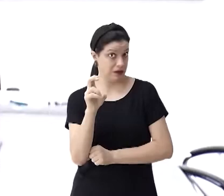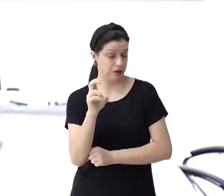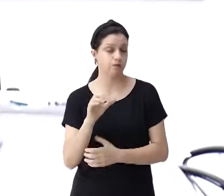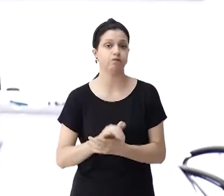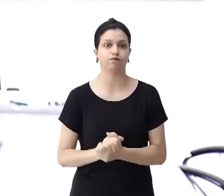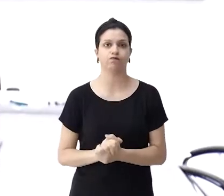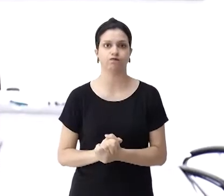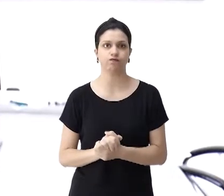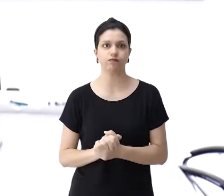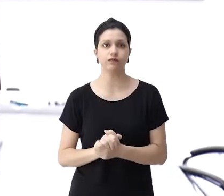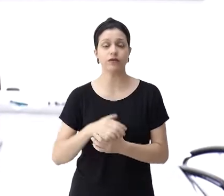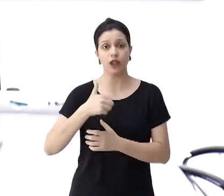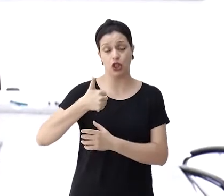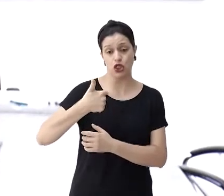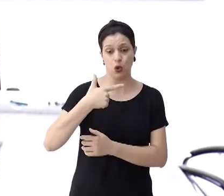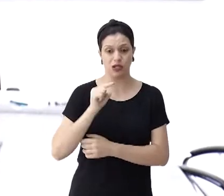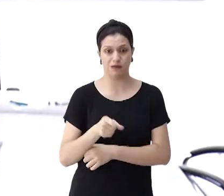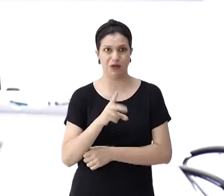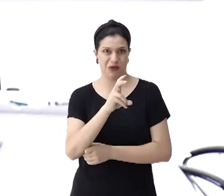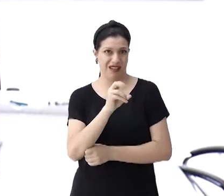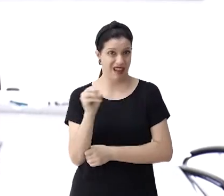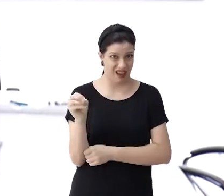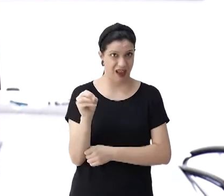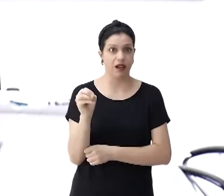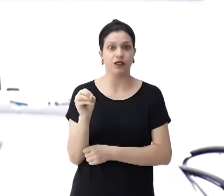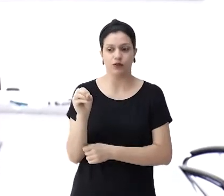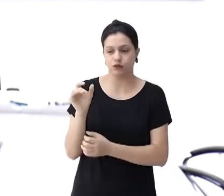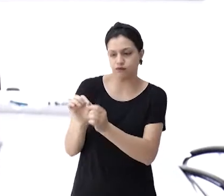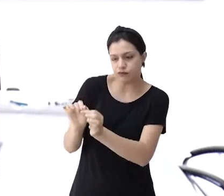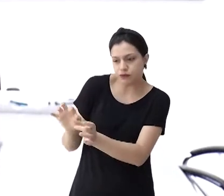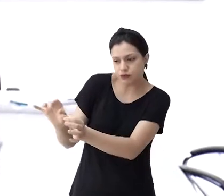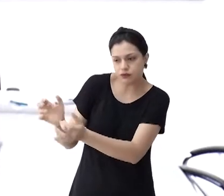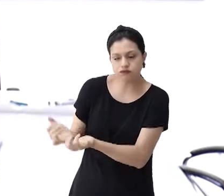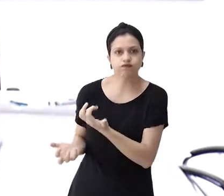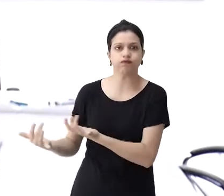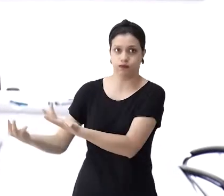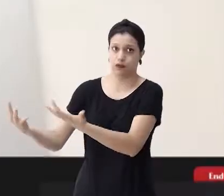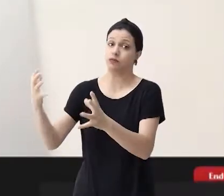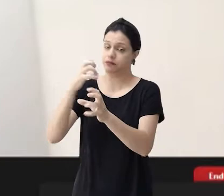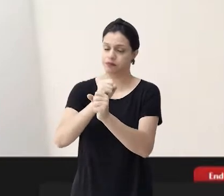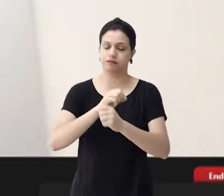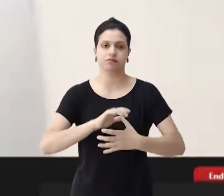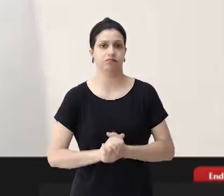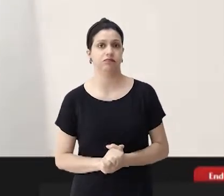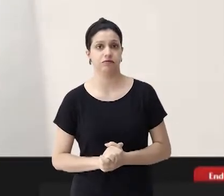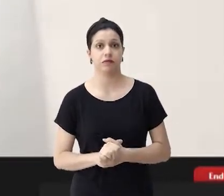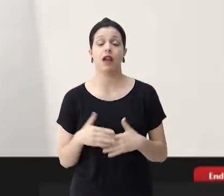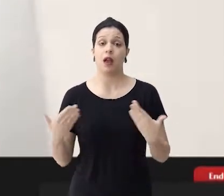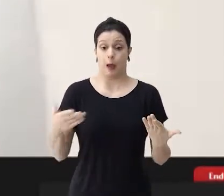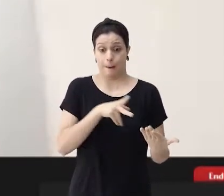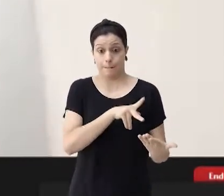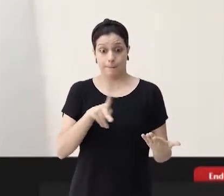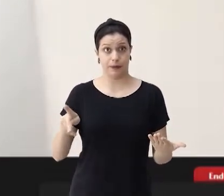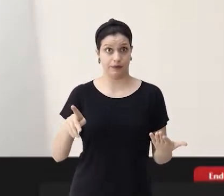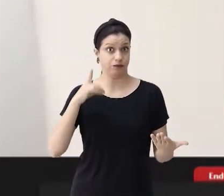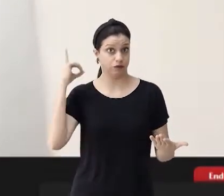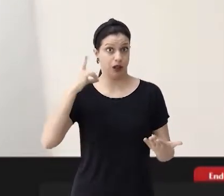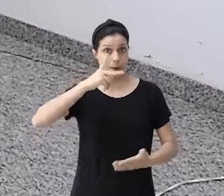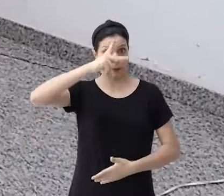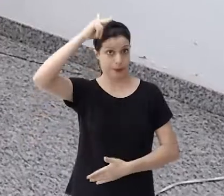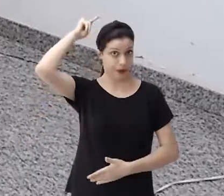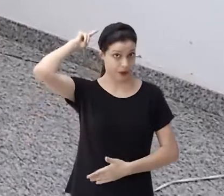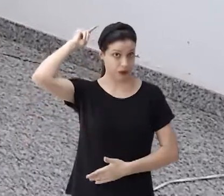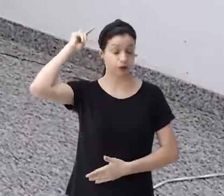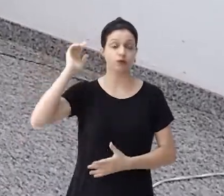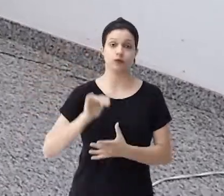2005, com 12.500 focos de fogo contabilizados. Diante disso, o deputado Paulo Correia, presidente